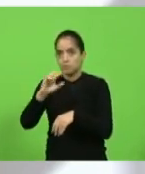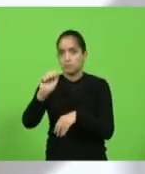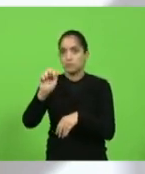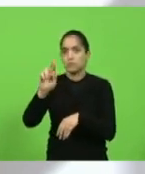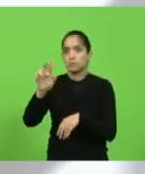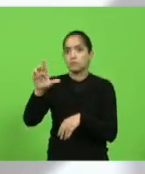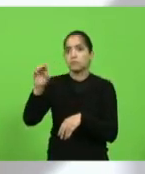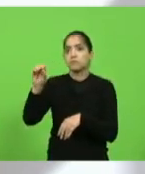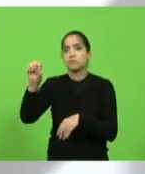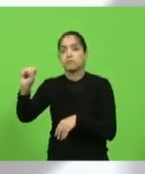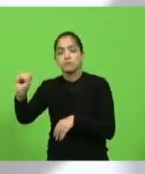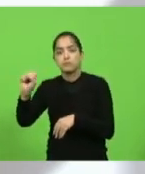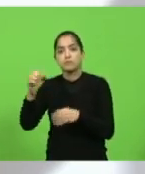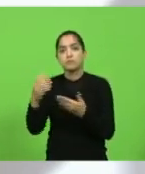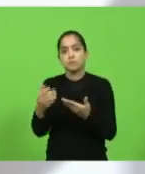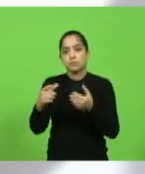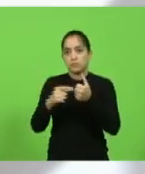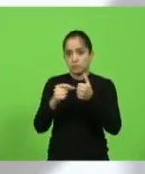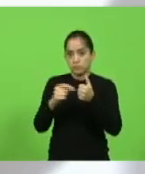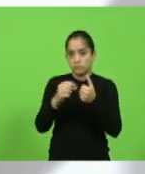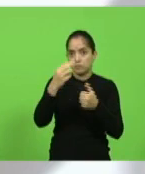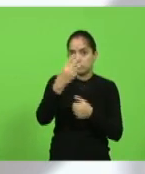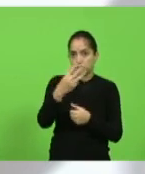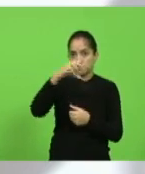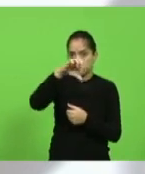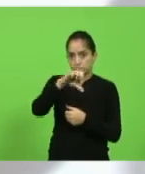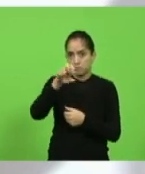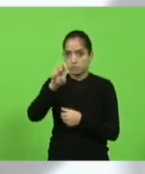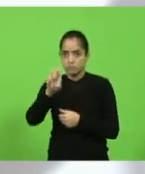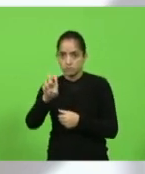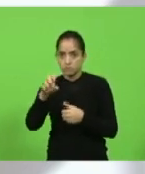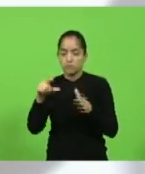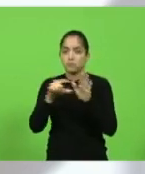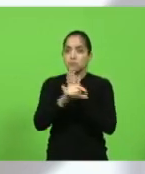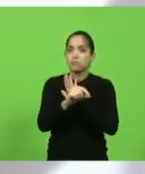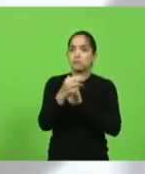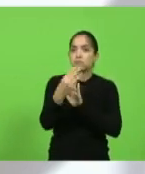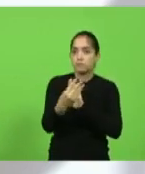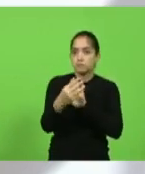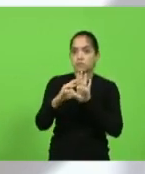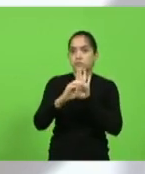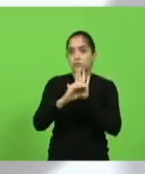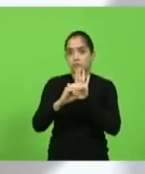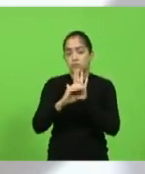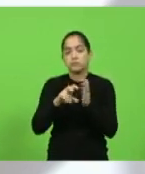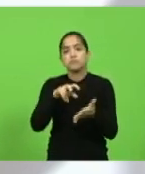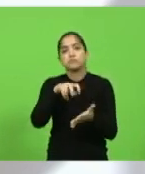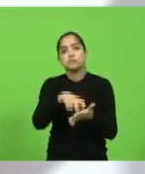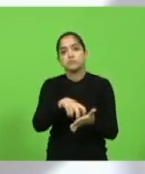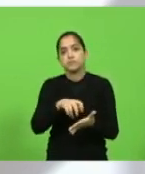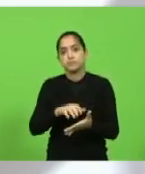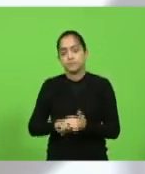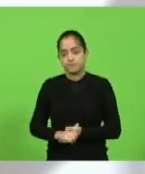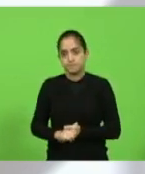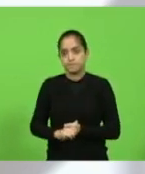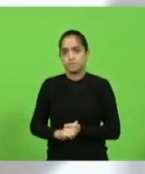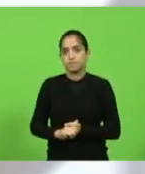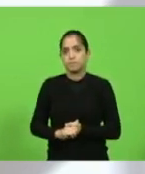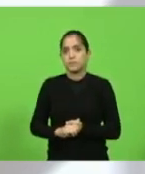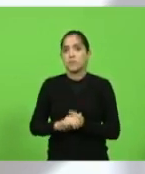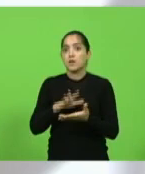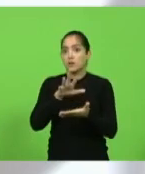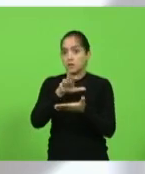Silva, nos termos do artigo 395, inciso 3 do Código de Processo Penal. Eu gostaria de registrar aos senhores